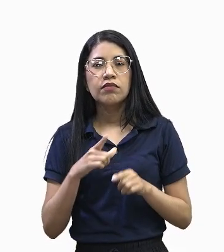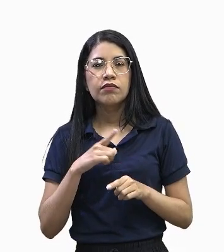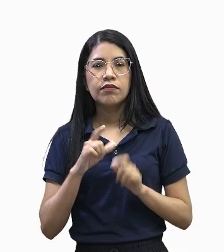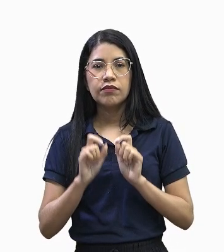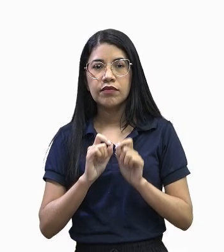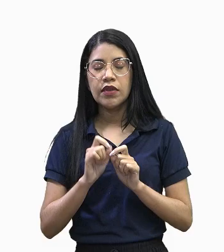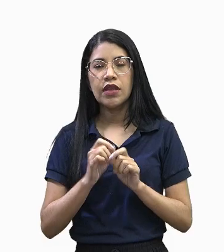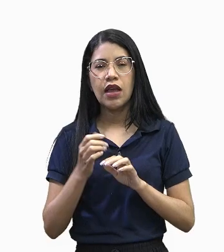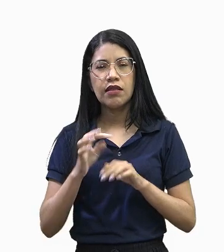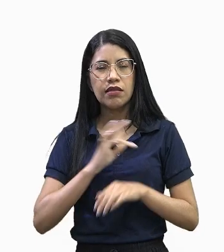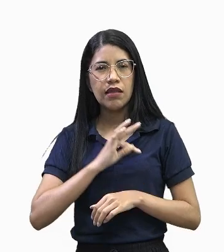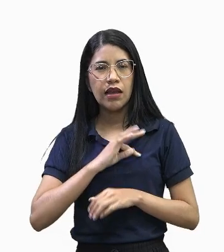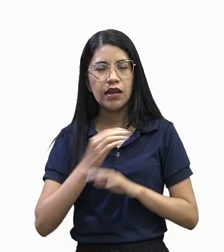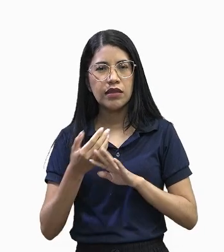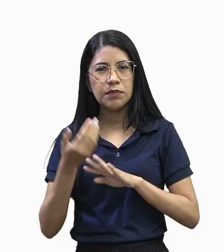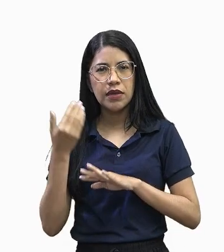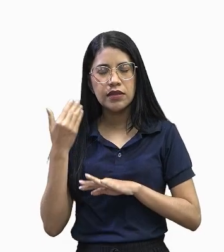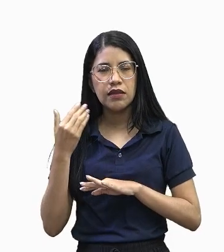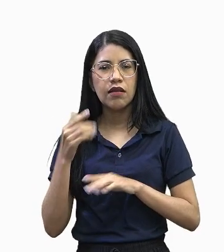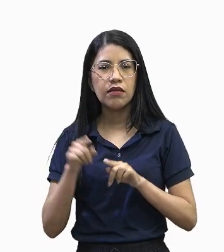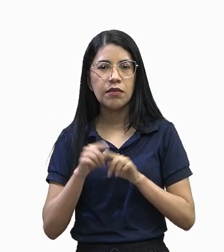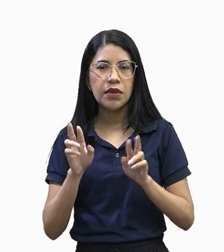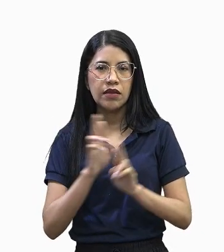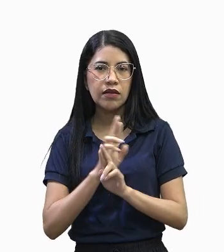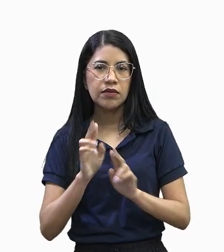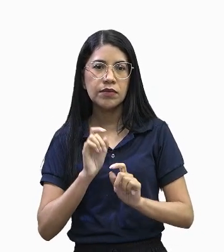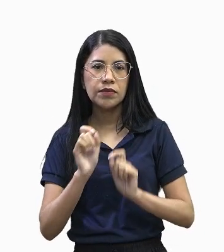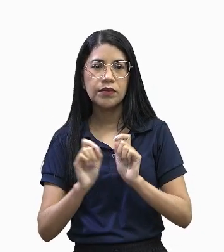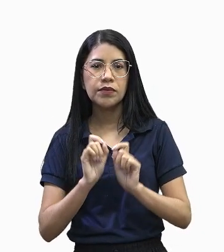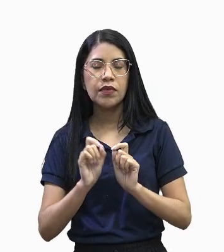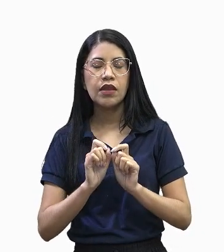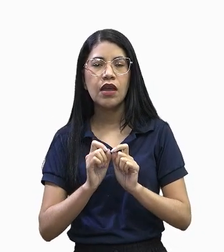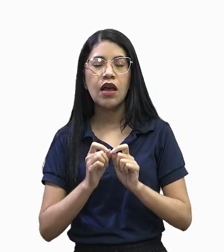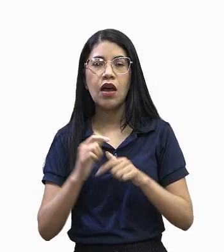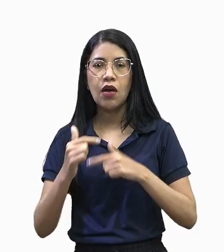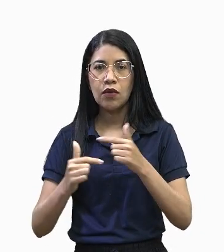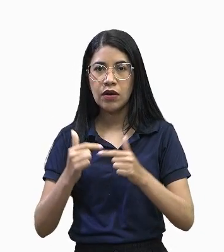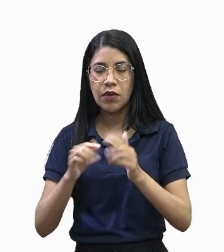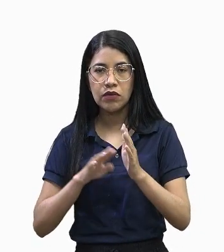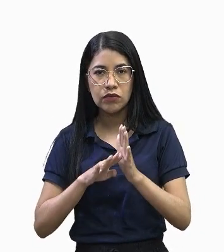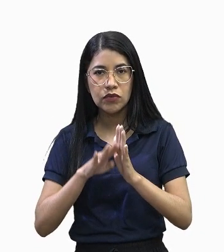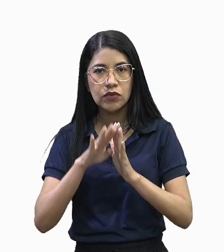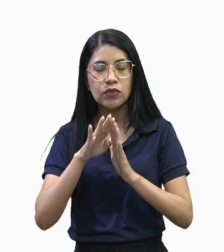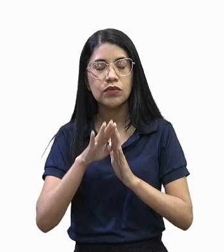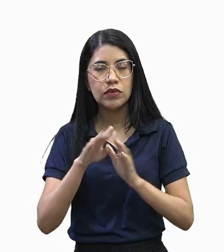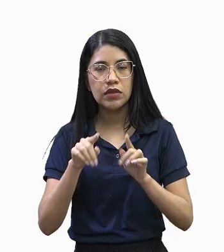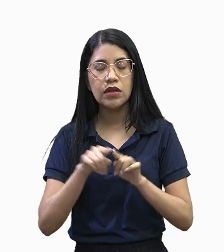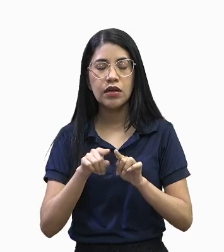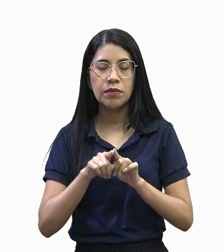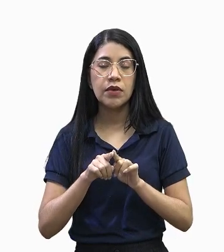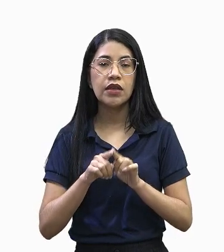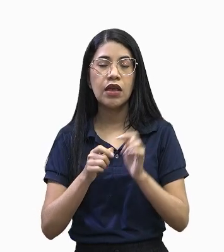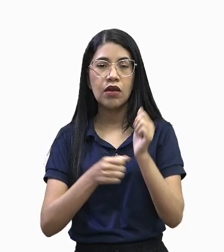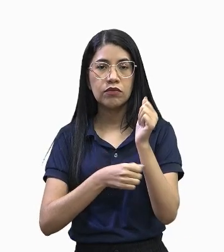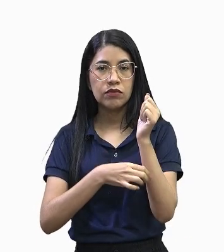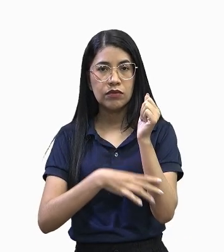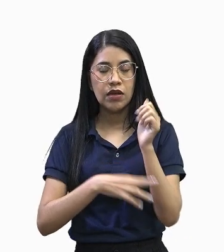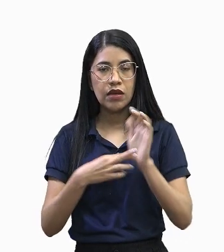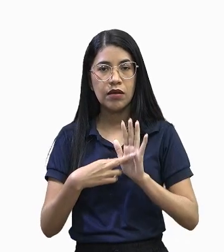extração empregadas, estavam associadas ao aumento do emprego da mão de obra. A borracha chegou a